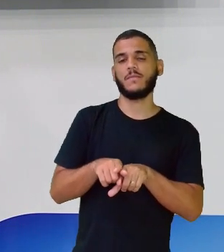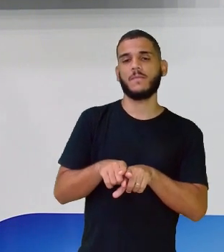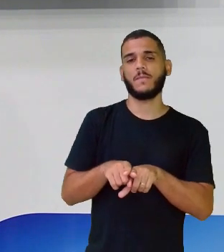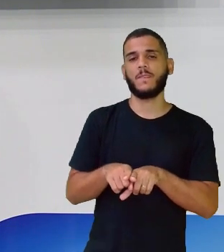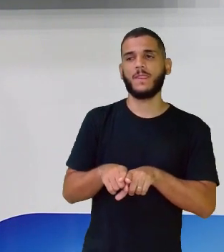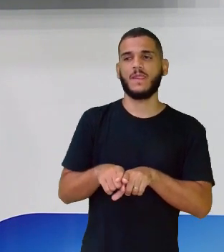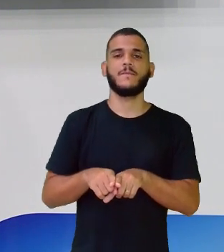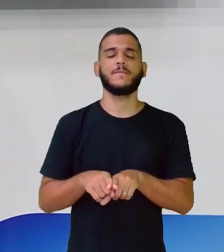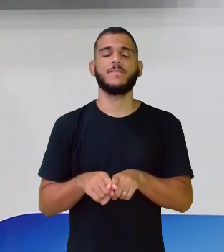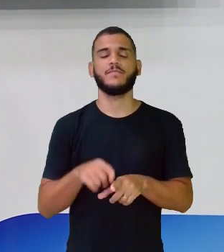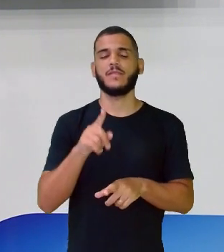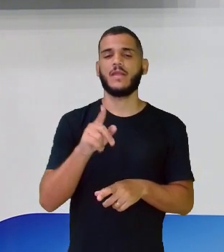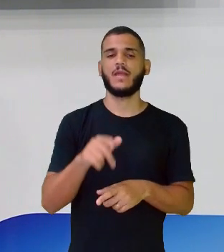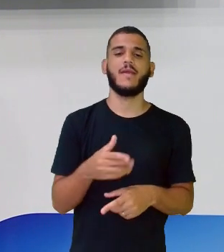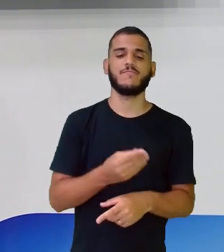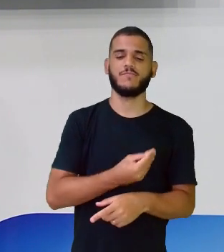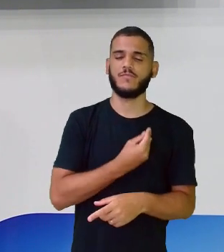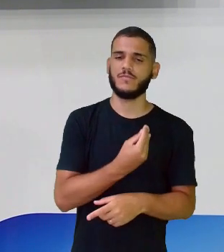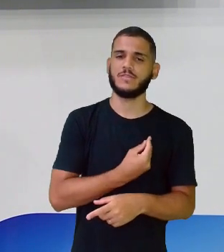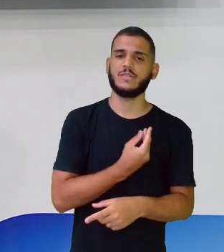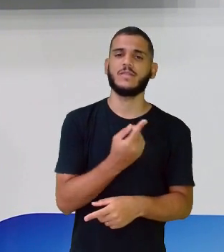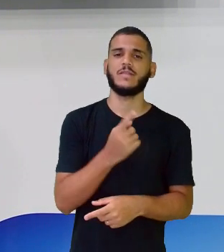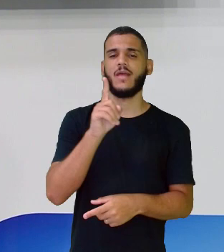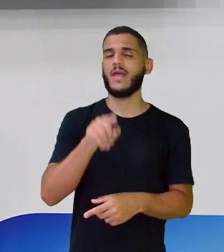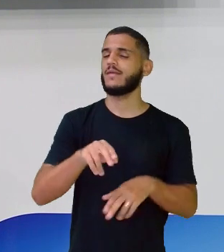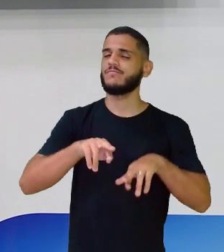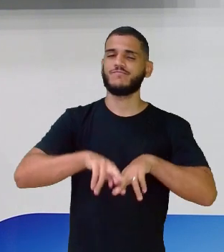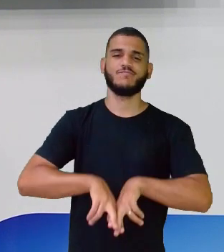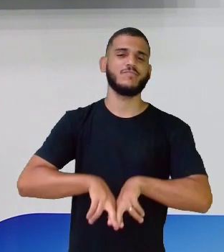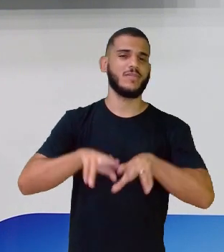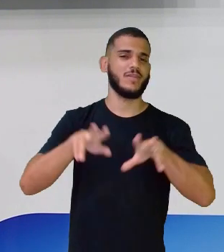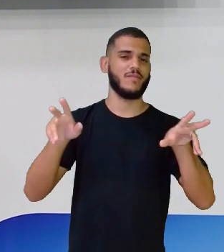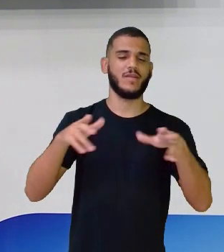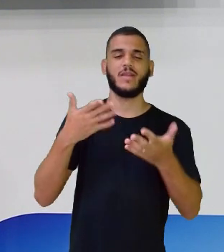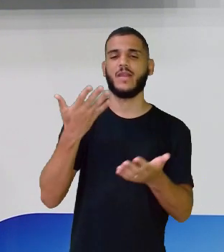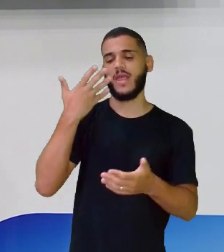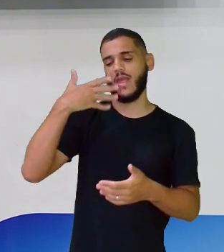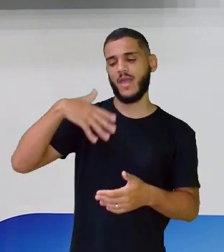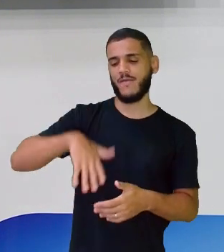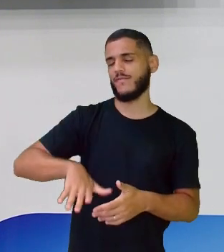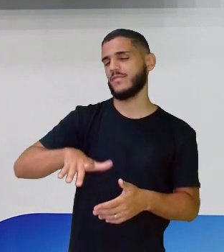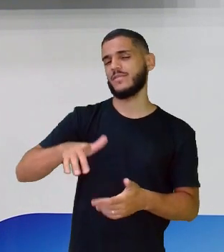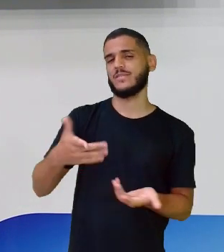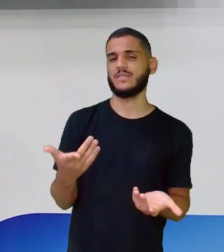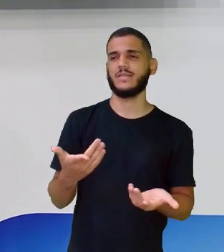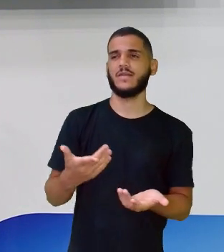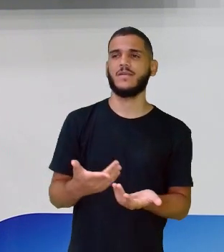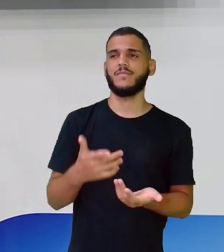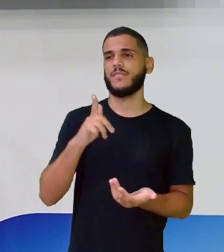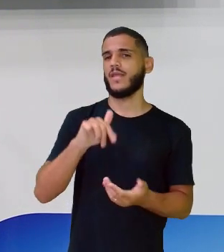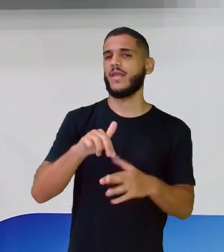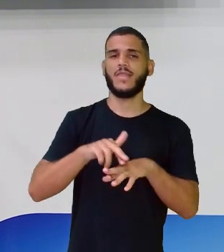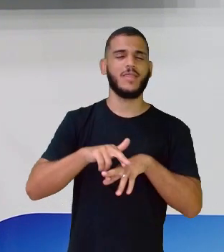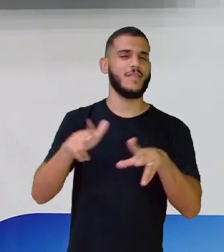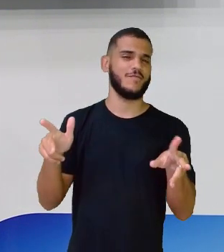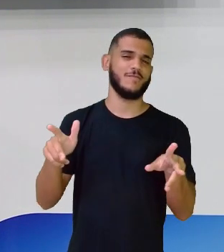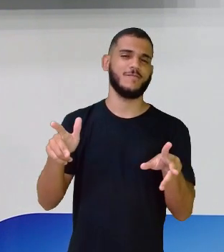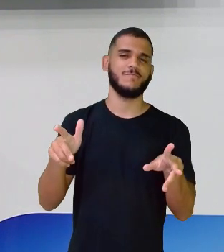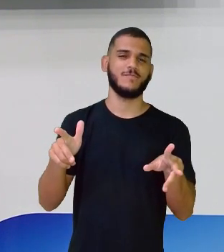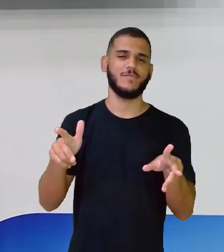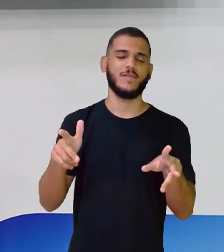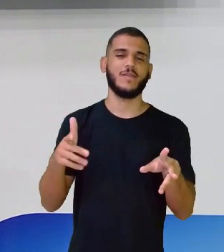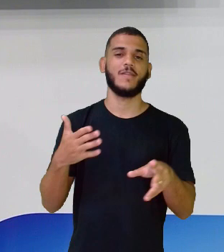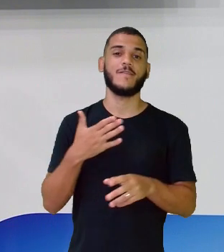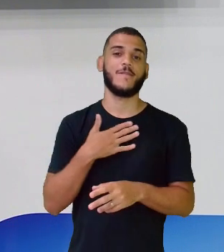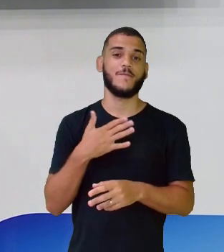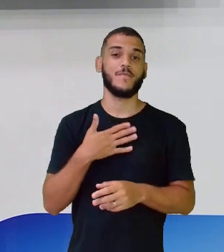a época que ela nasceu, a vida era totalmente, a infância dela já era muito diferente da